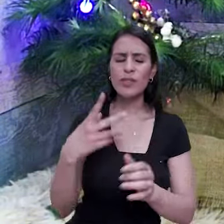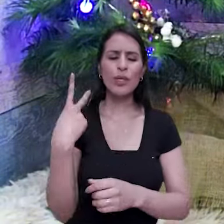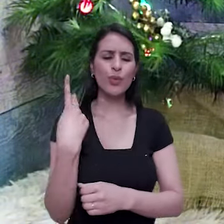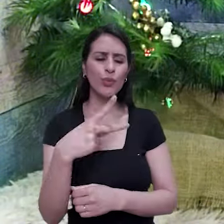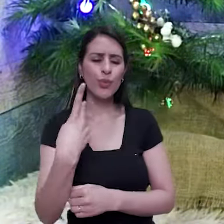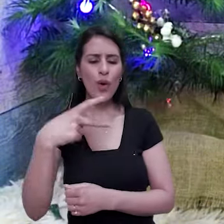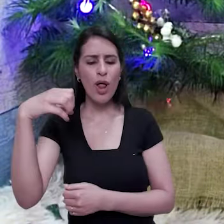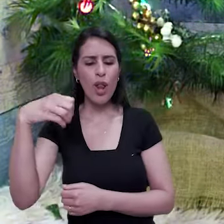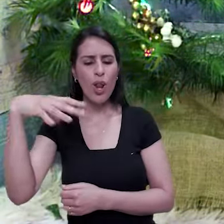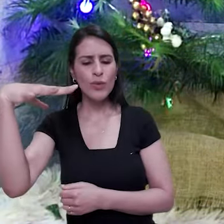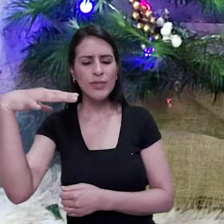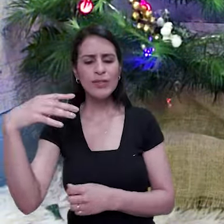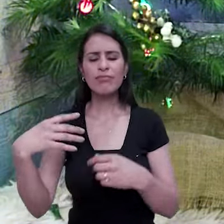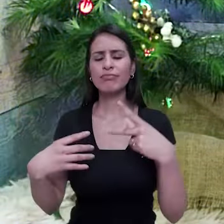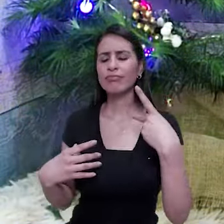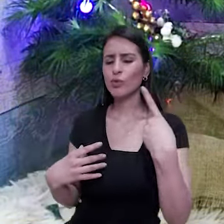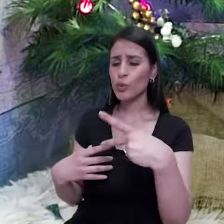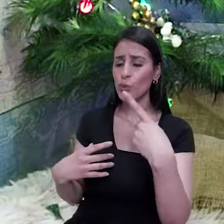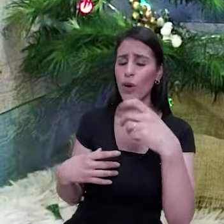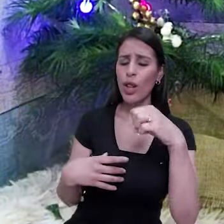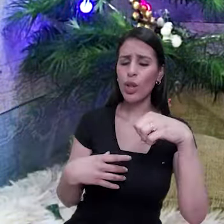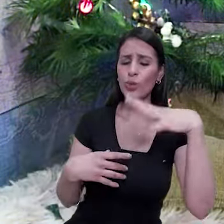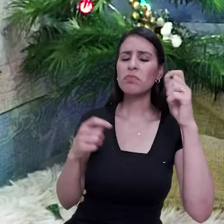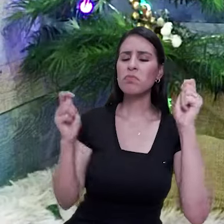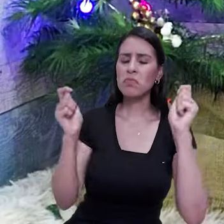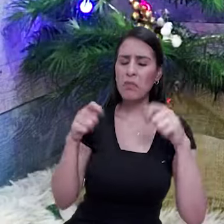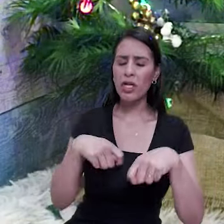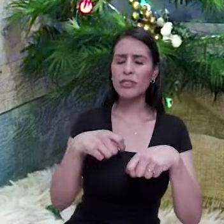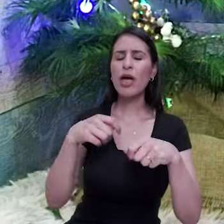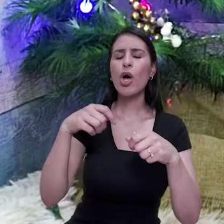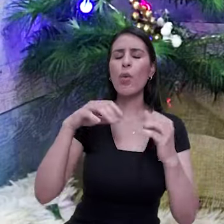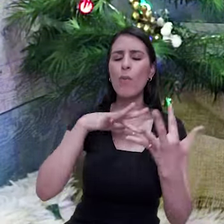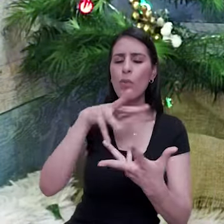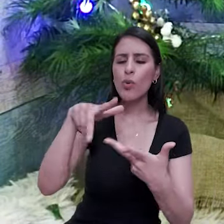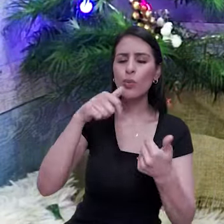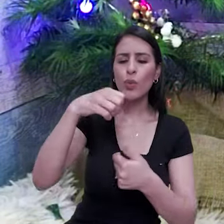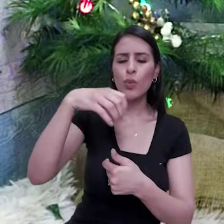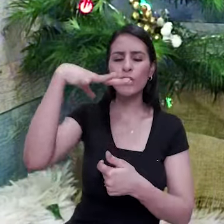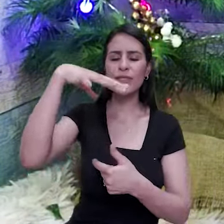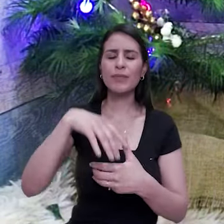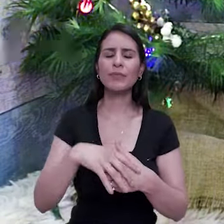sua luz possa iluminar o mundo, possa iluminar o mundo,